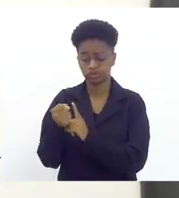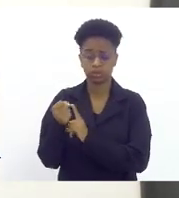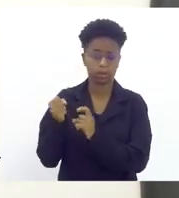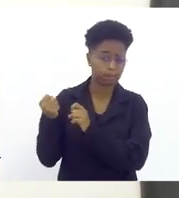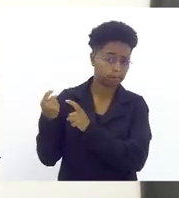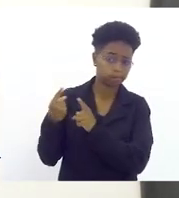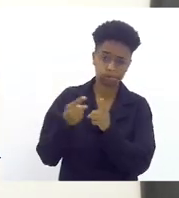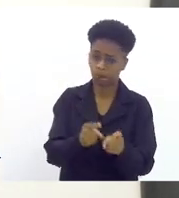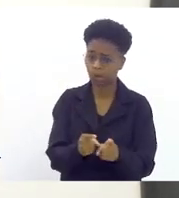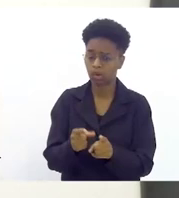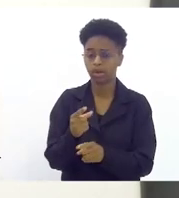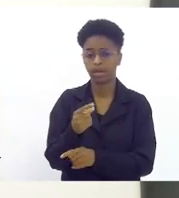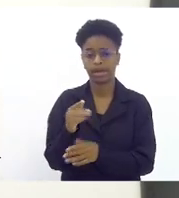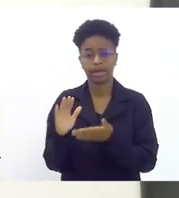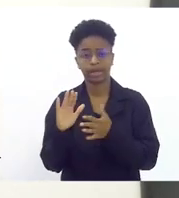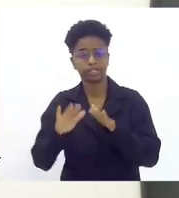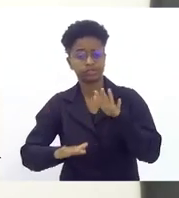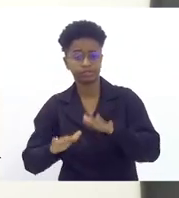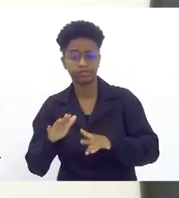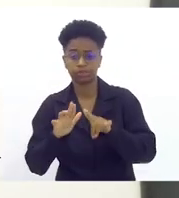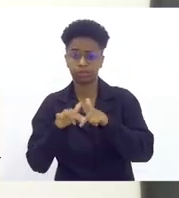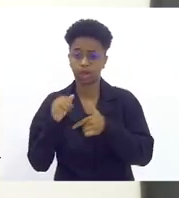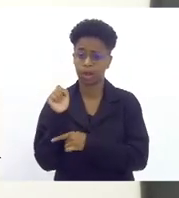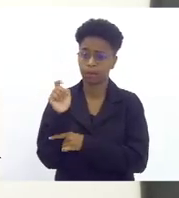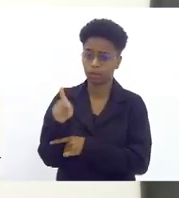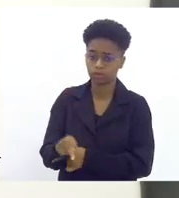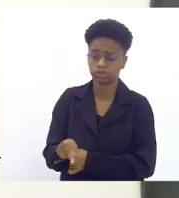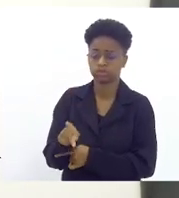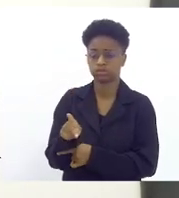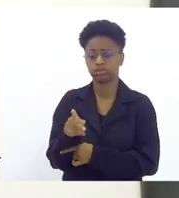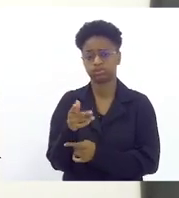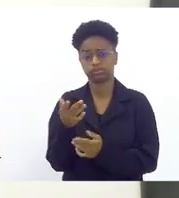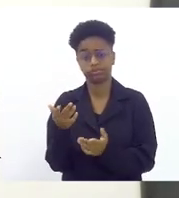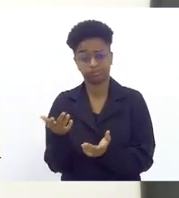Social. Uma hora é a questão da Previdência Social,